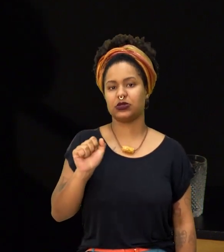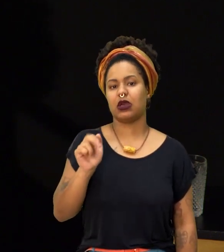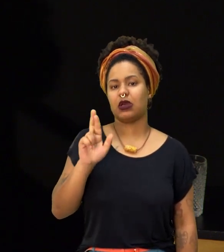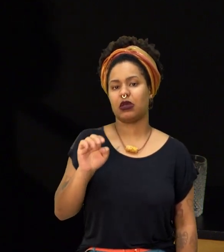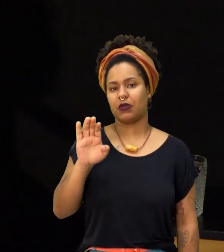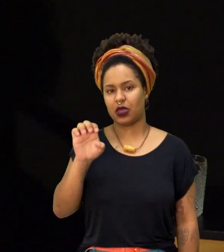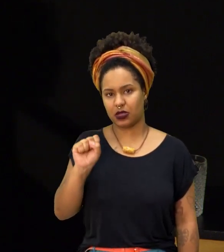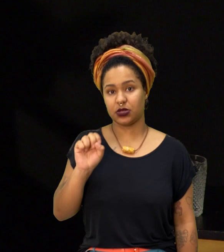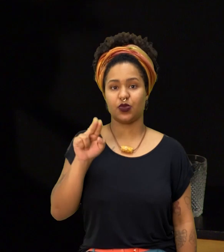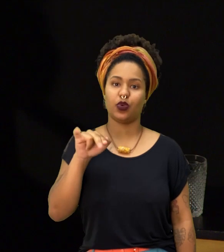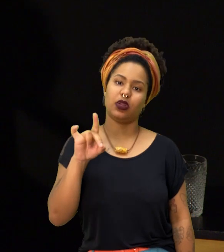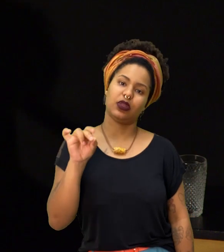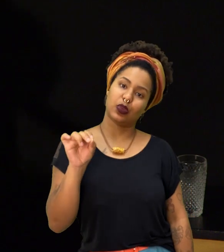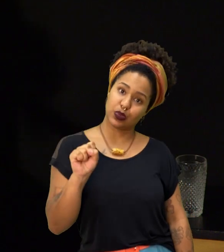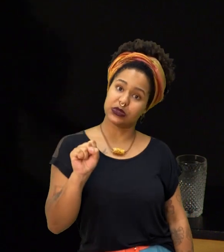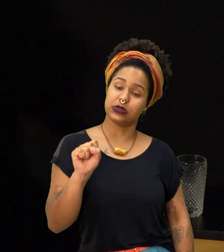Já tem, na verdade, uma